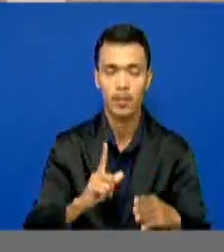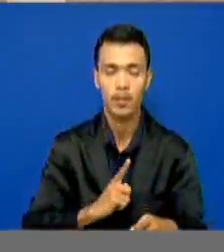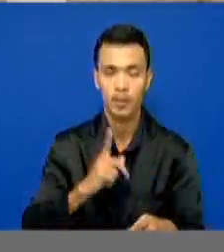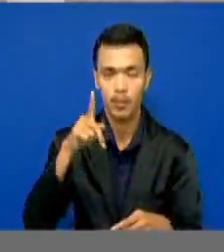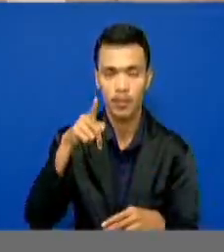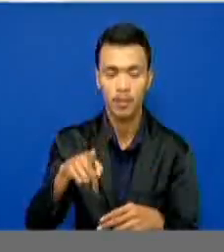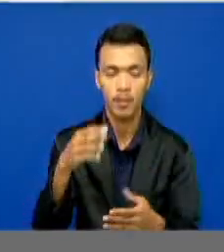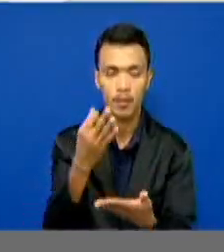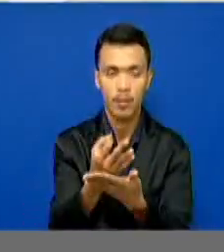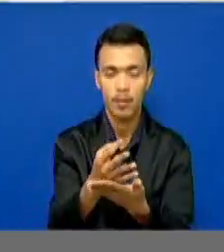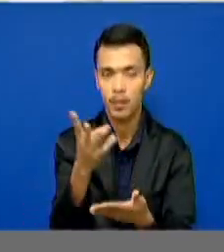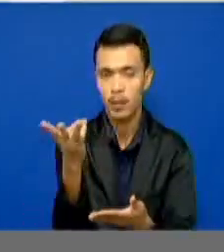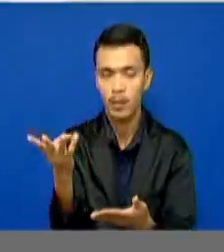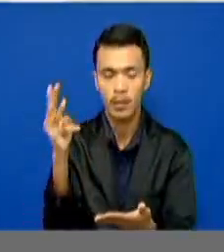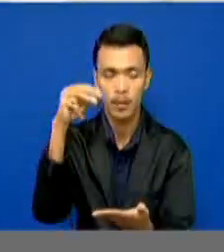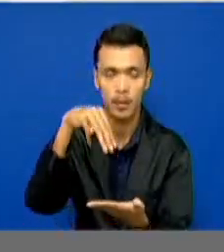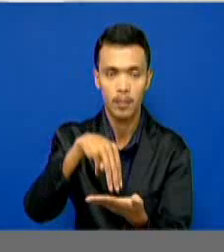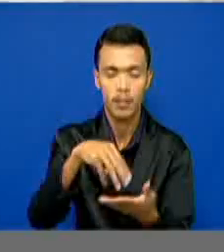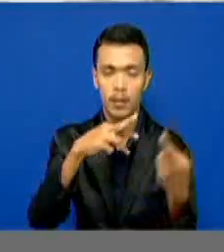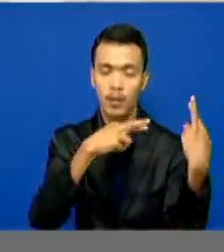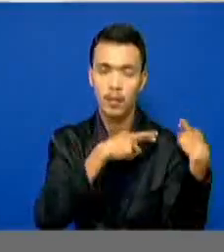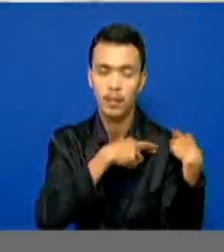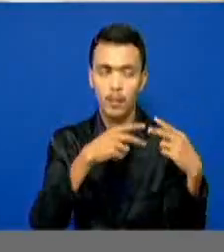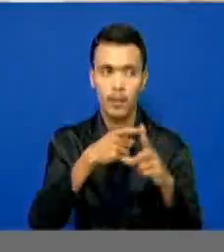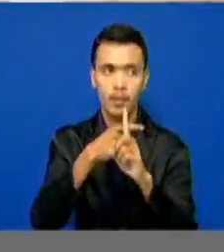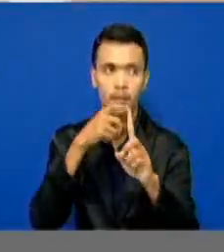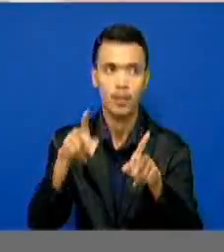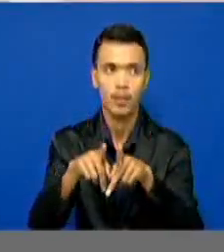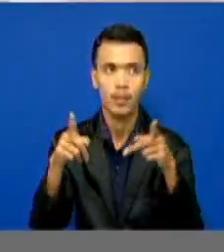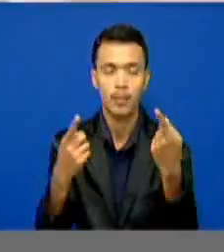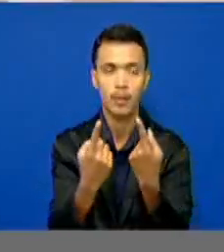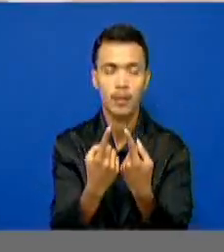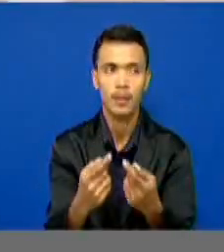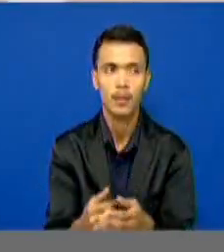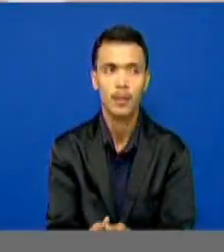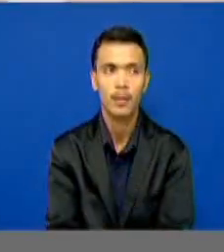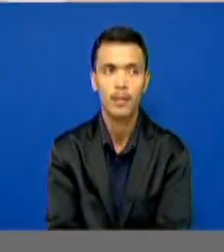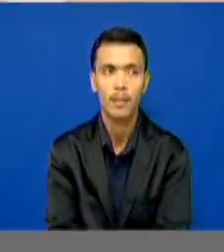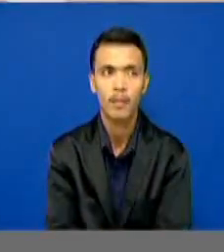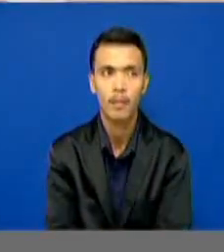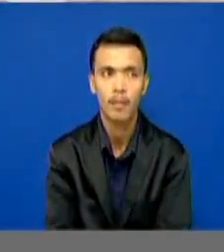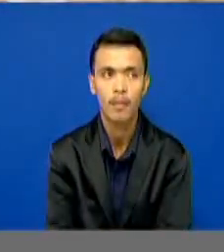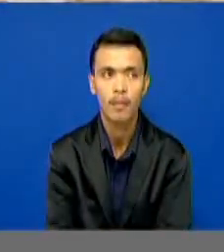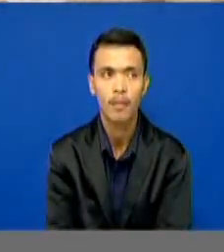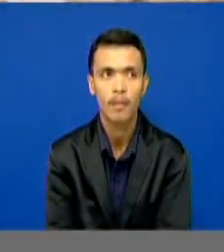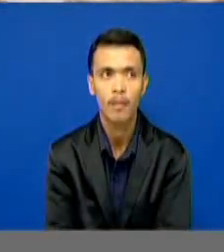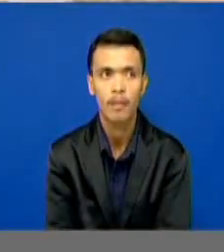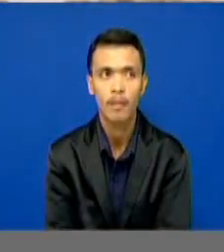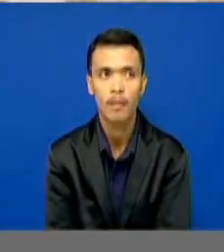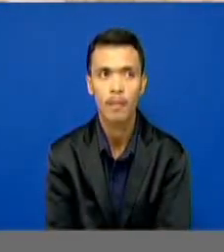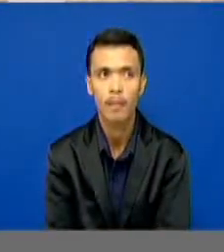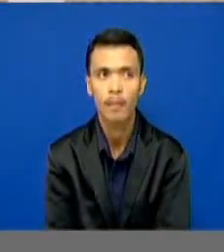americano 600 mil, no responsabilizia husi kompanya Ilesaun. Husi Lauten, Julius Seisas, ba RTTeli.